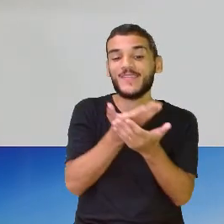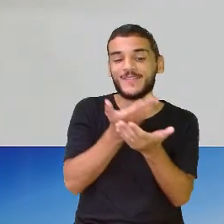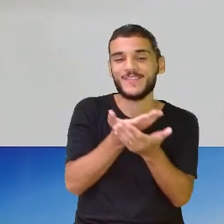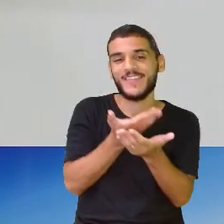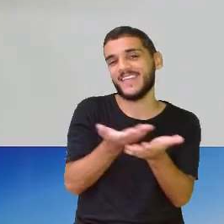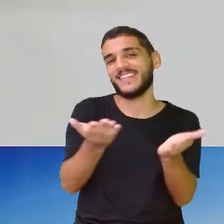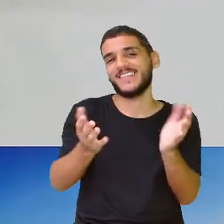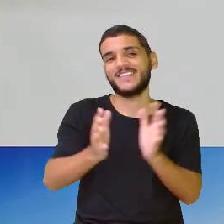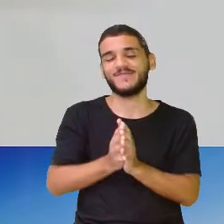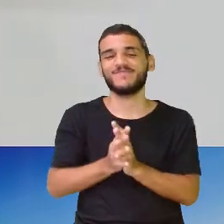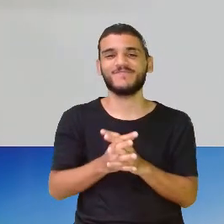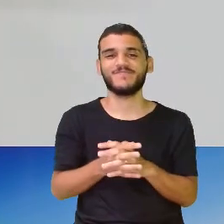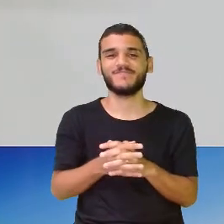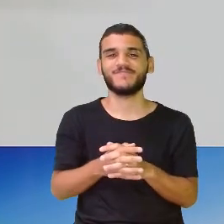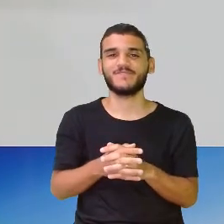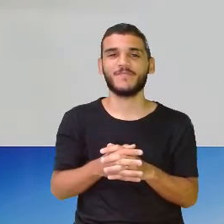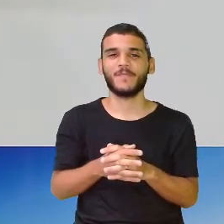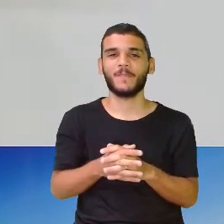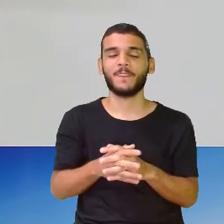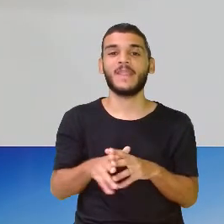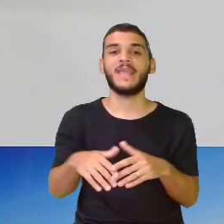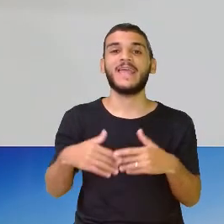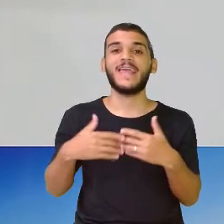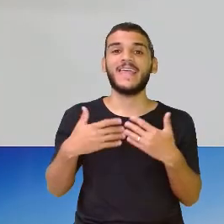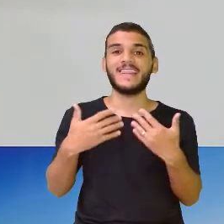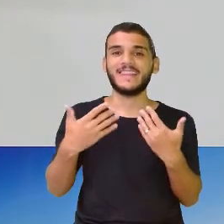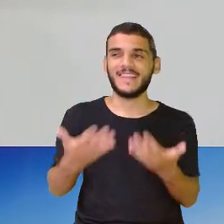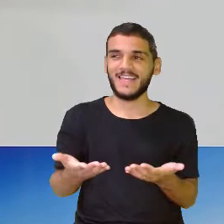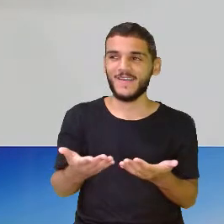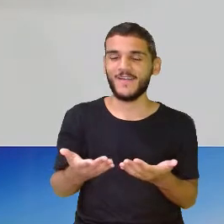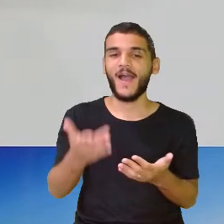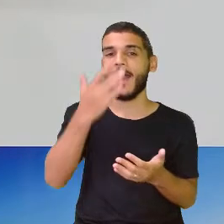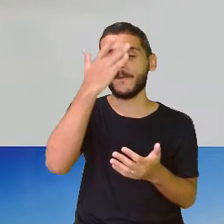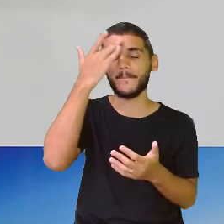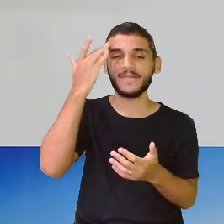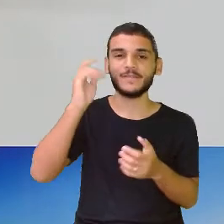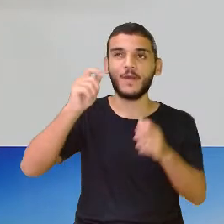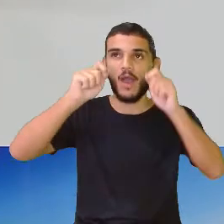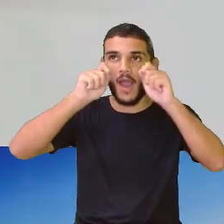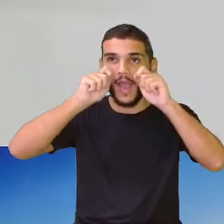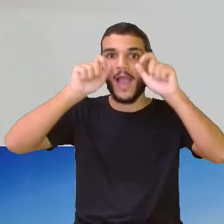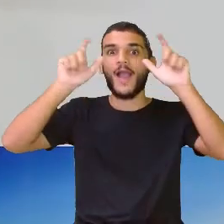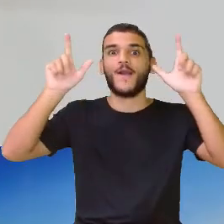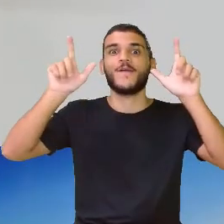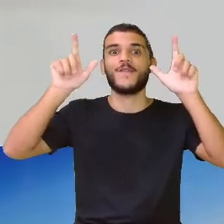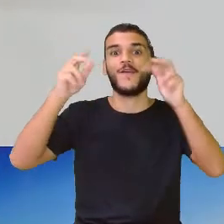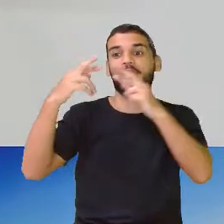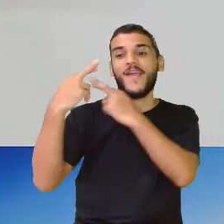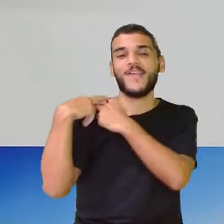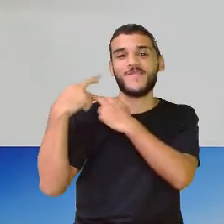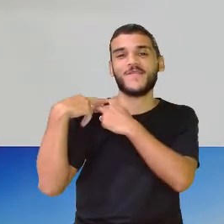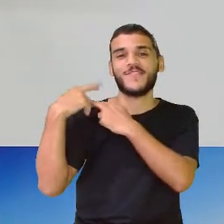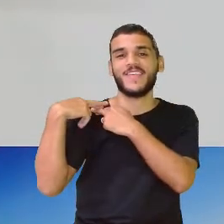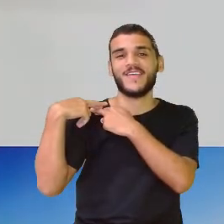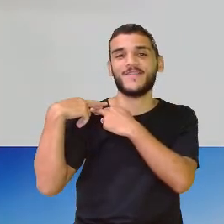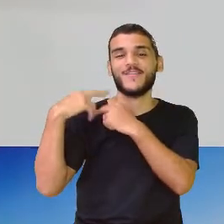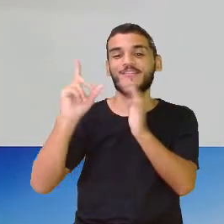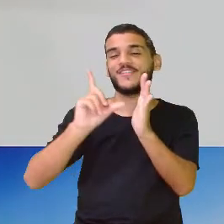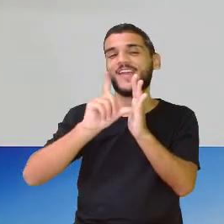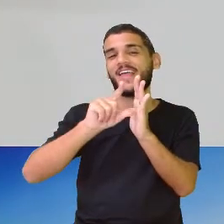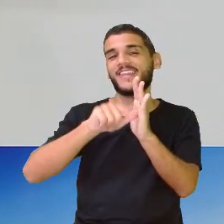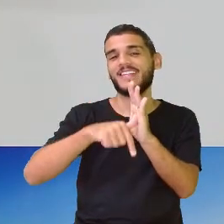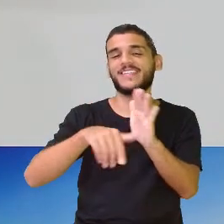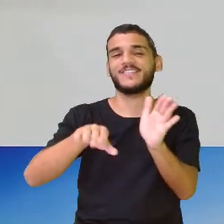do estudante, o funcionário que é responsável para acordar os estudantes chegou atrasado. Mas eu soube, professora,